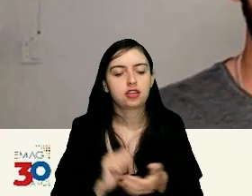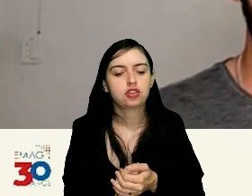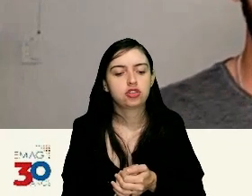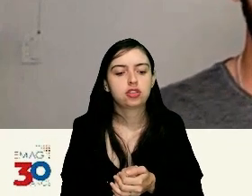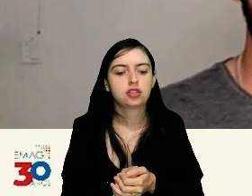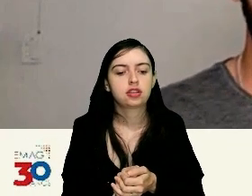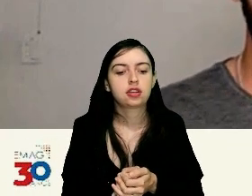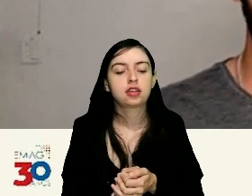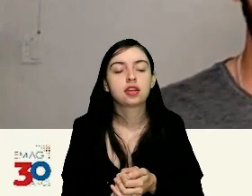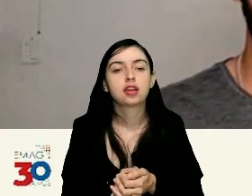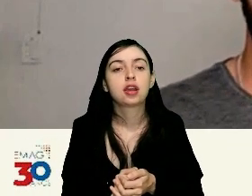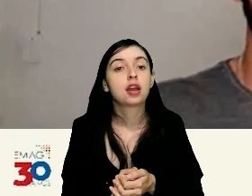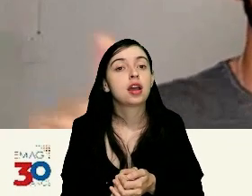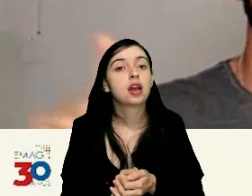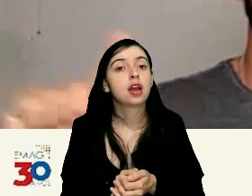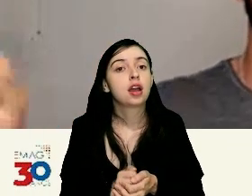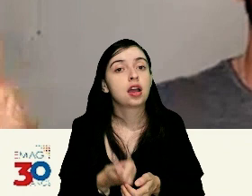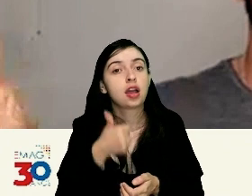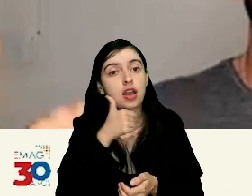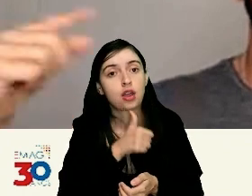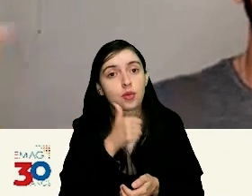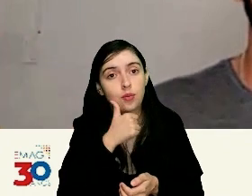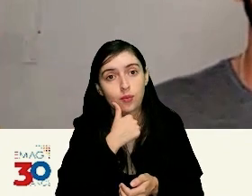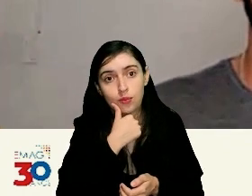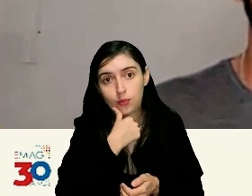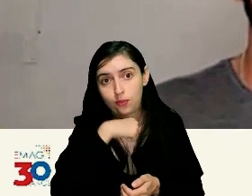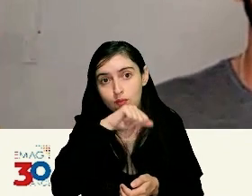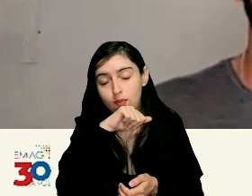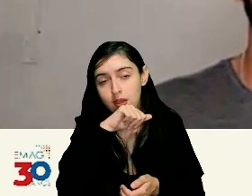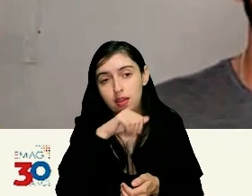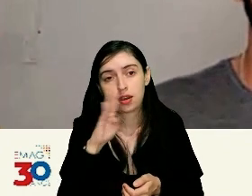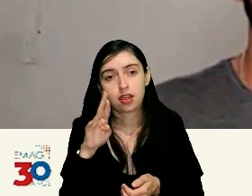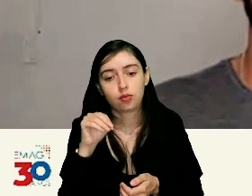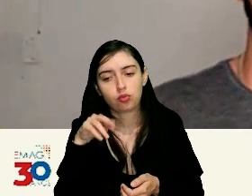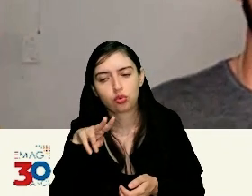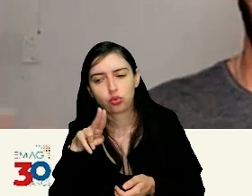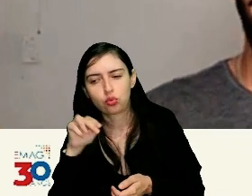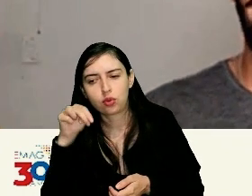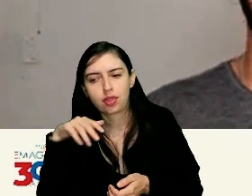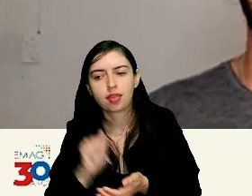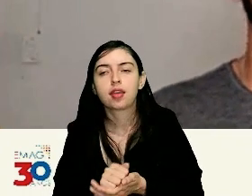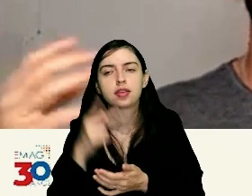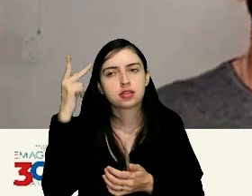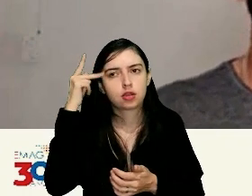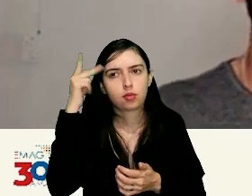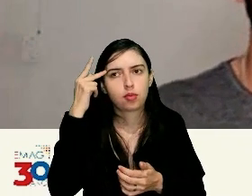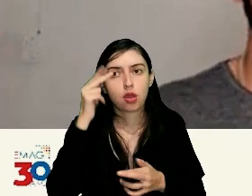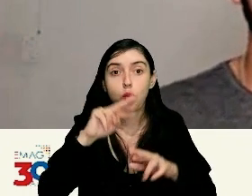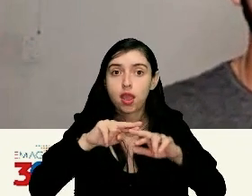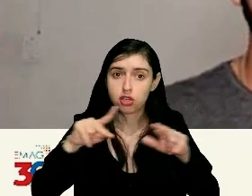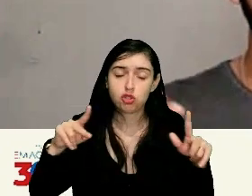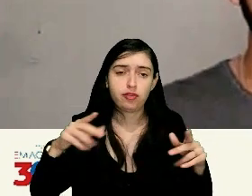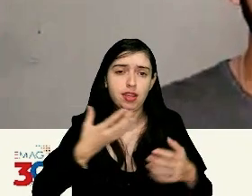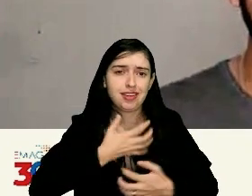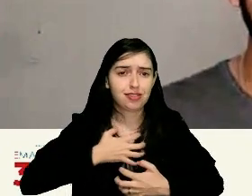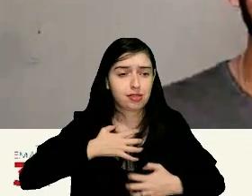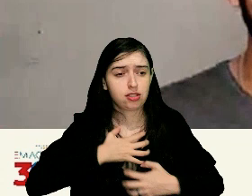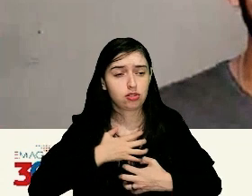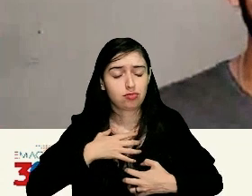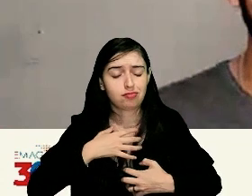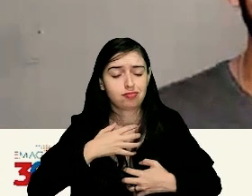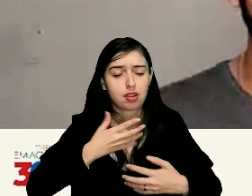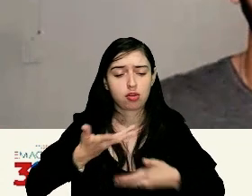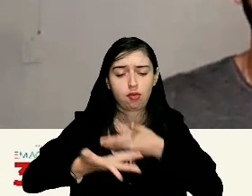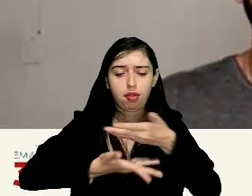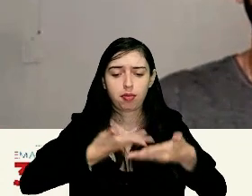A relação que minha filha tem com as duas vós são totalmente diferentes. E não é porque questão de amor, é questão de presença, de